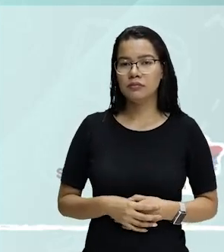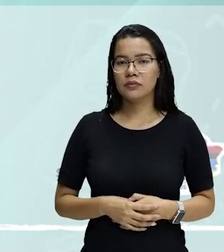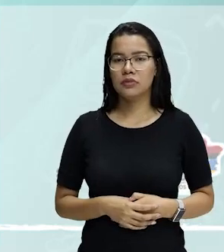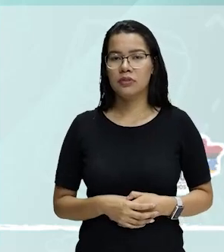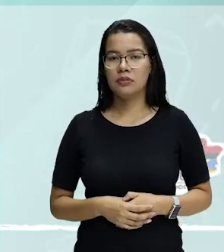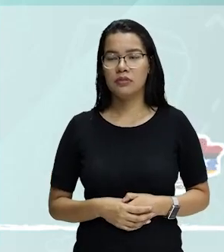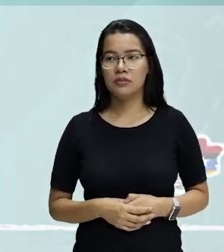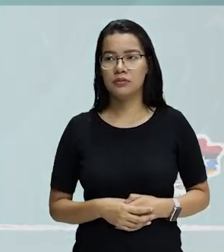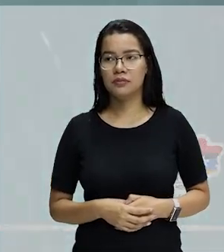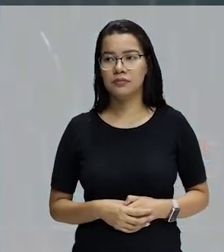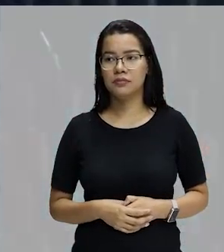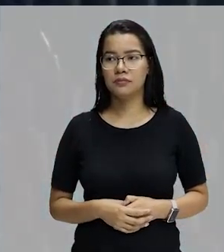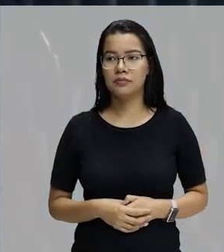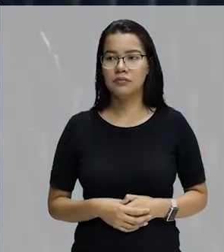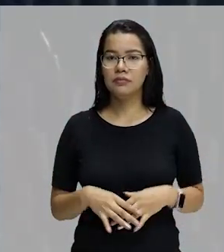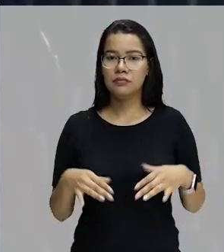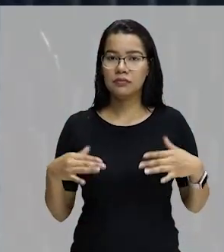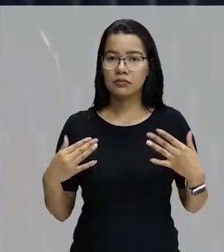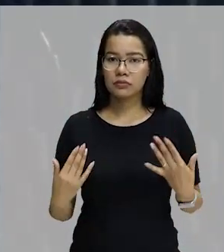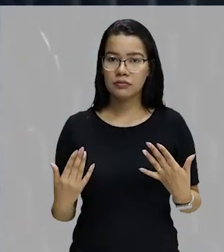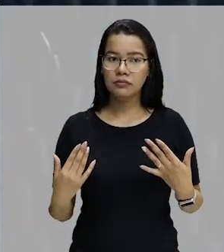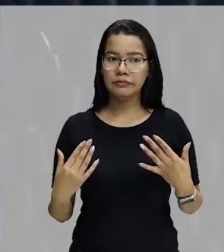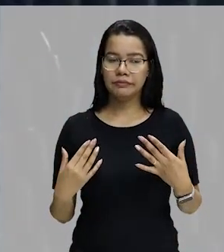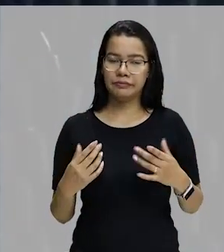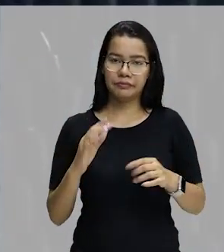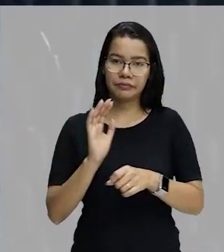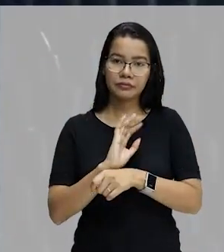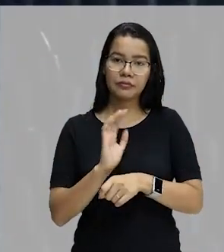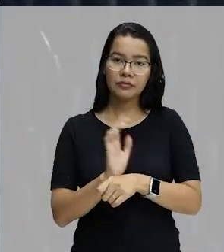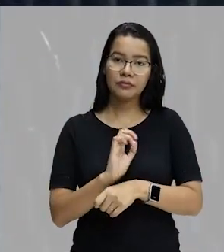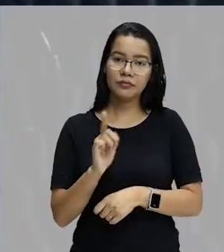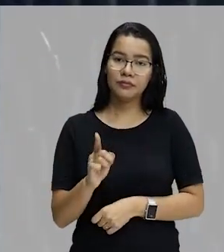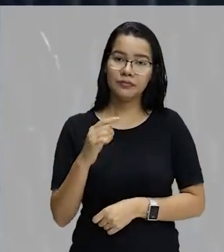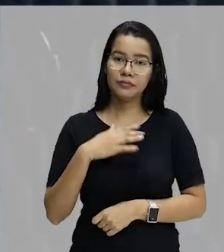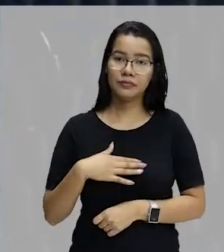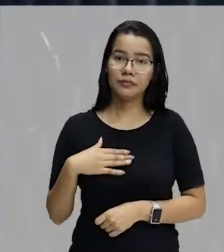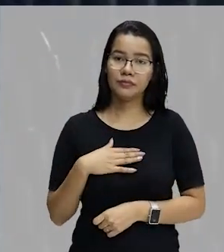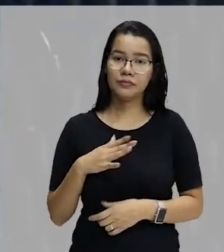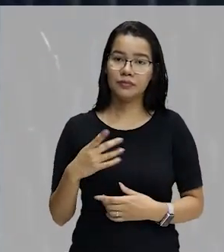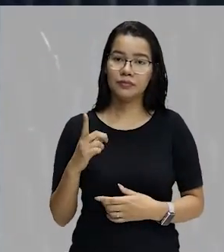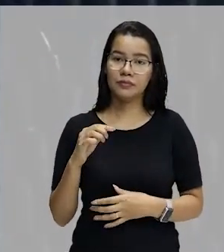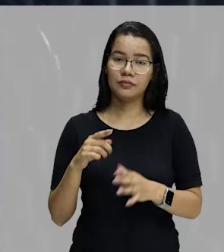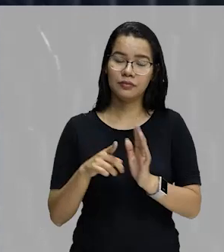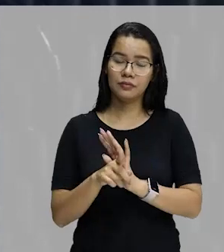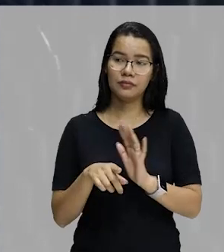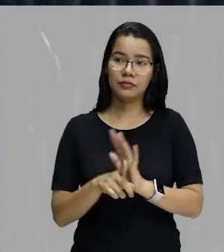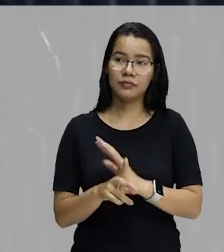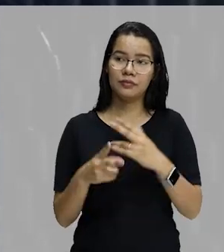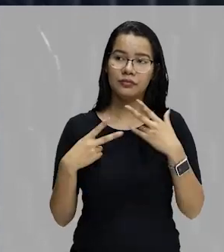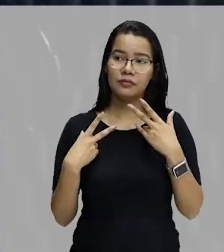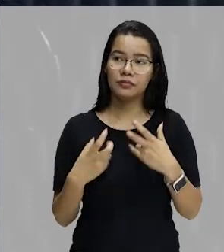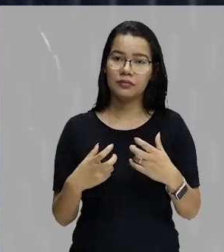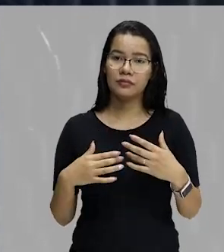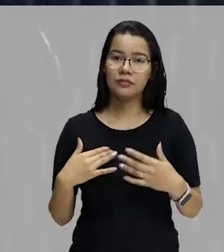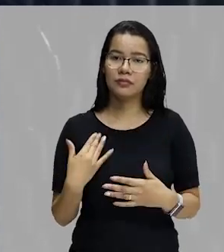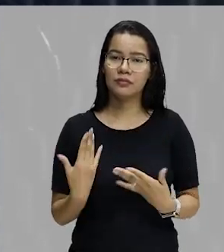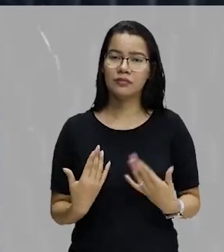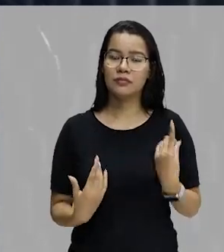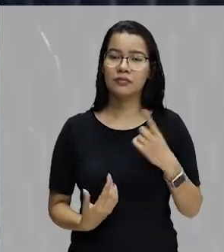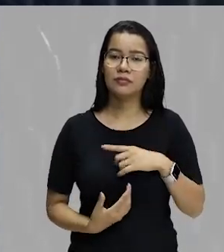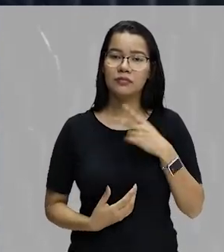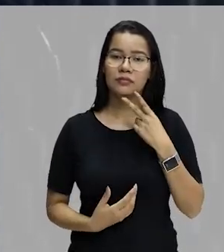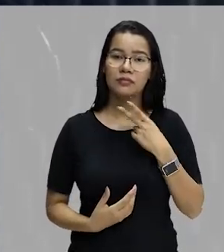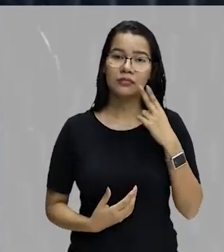it? E que tal aquele filme? Você gostou? Então, fazendo um questionamento. Percebam que quando a gente fala de outros